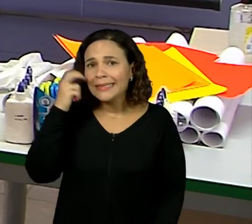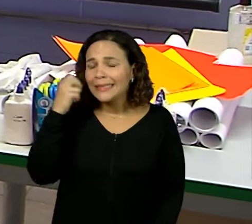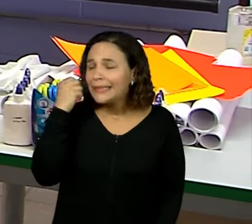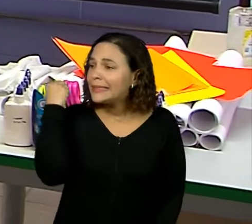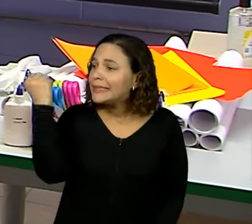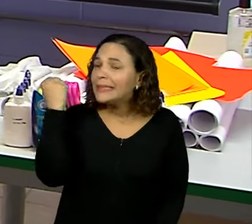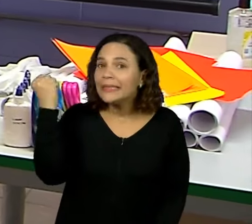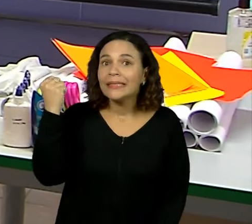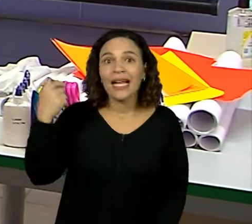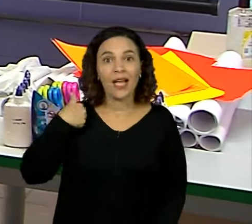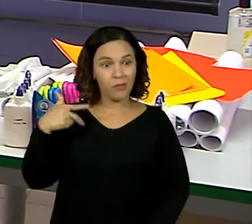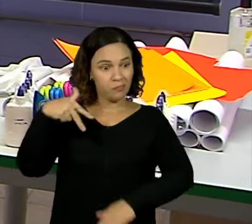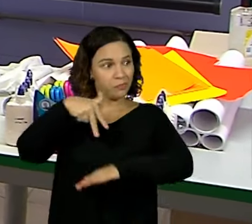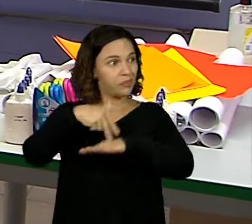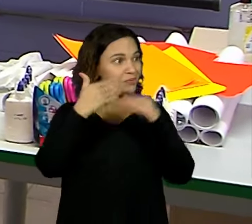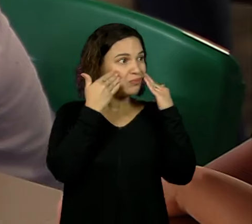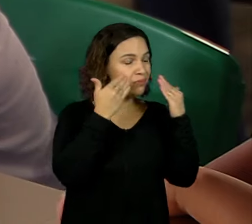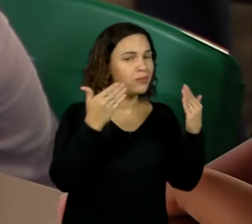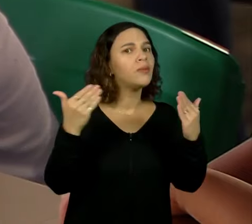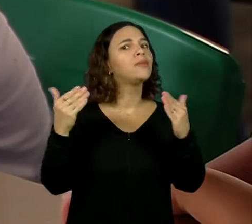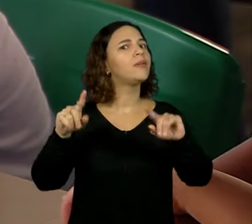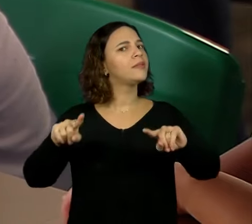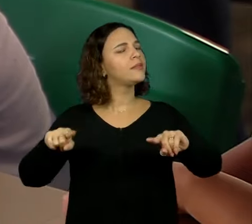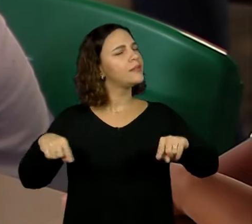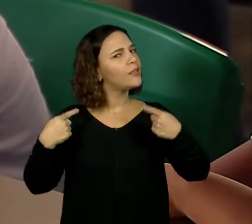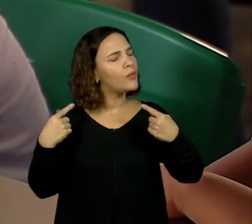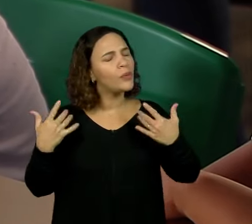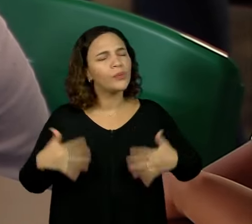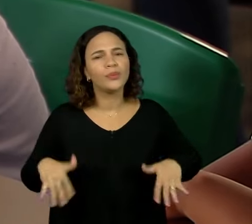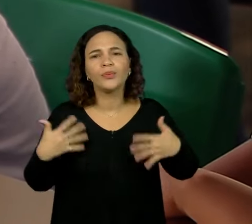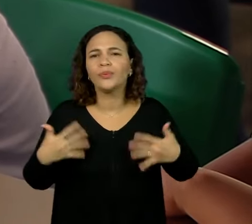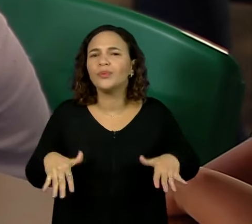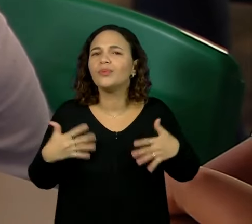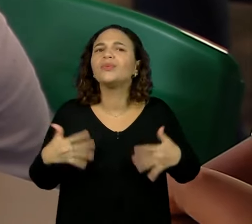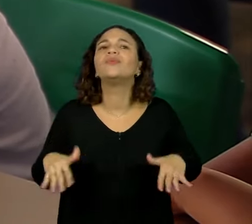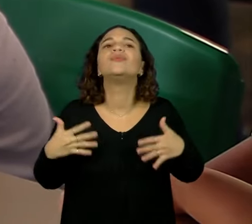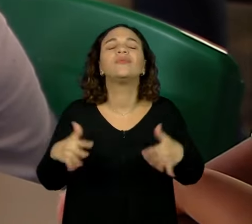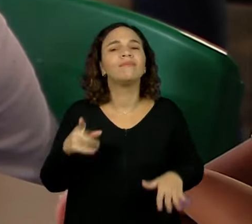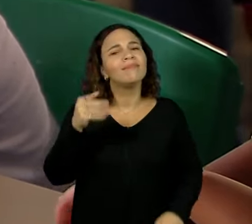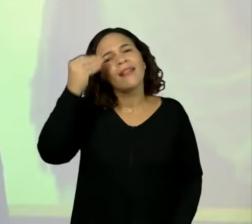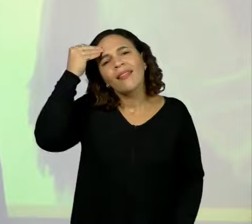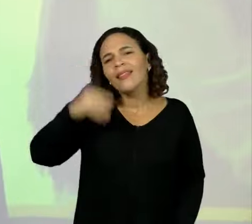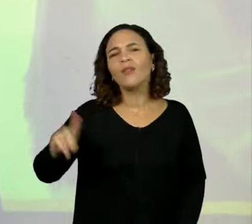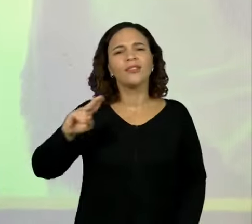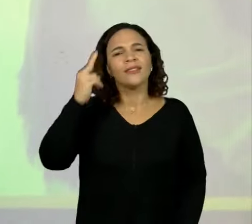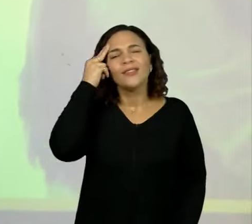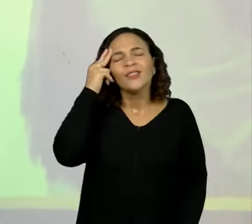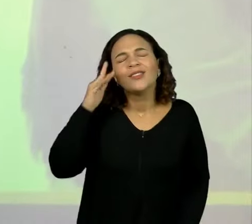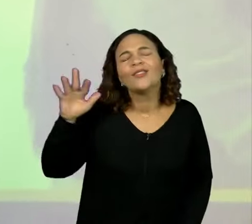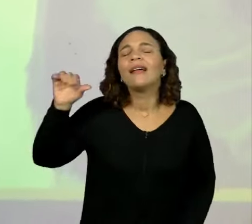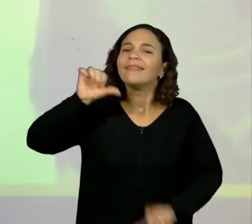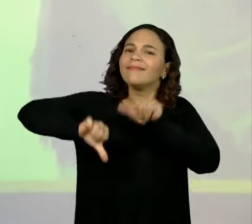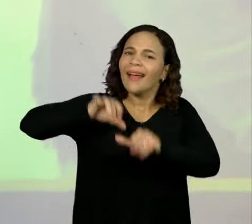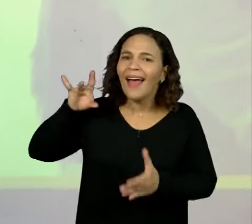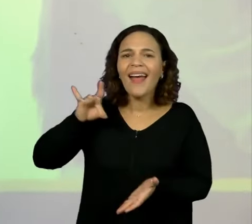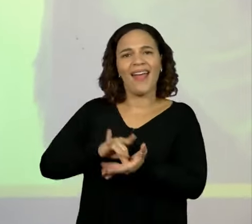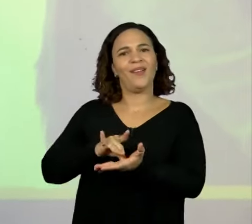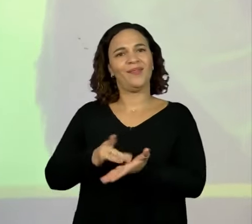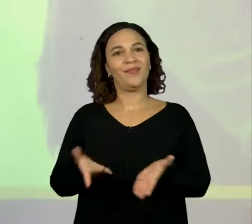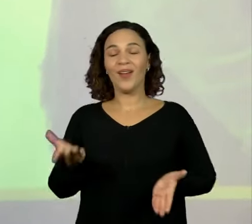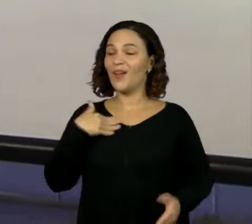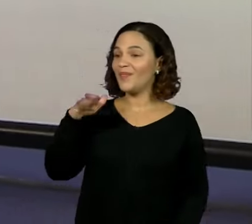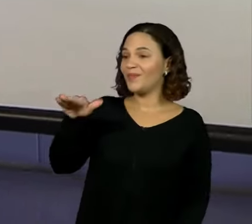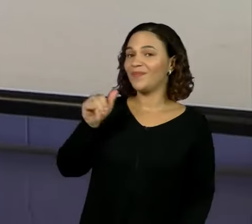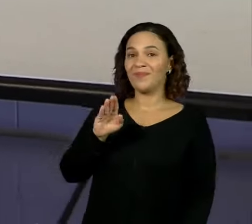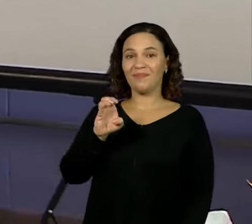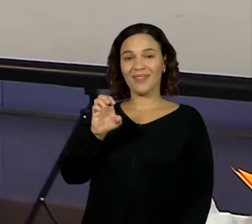estar aqui na frente é um completo desafio para mim. Nunca desistam dos seus sonhos. Então, agora eu queria chamar minha amiga